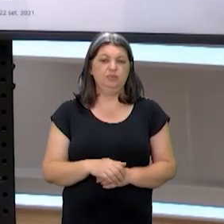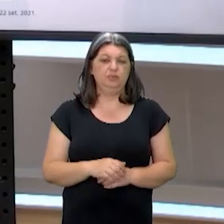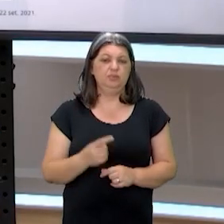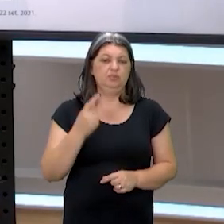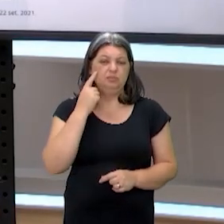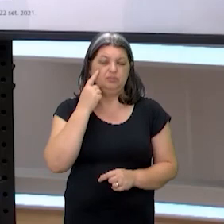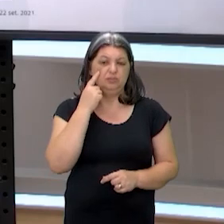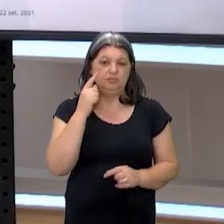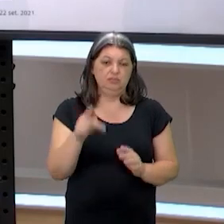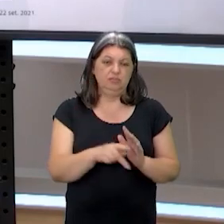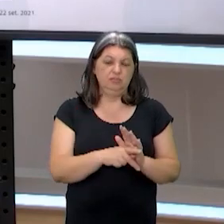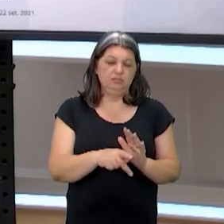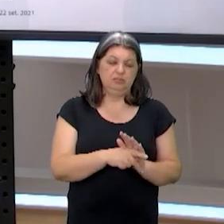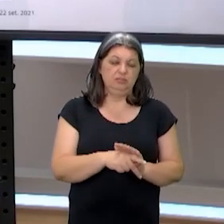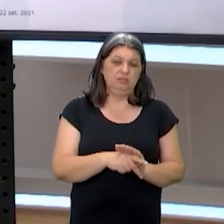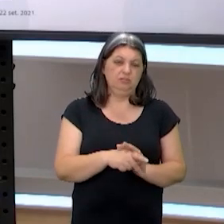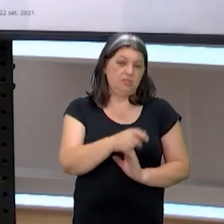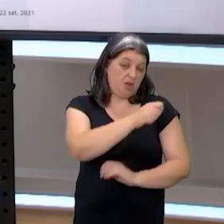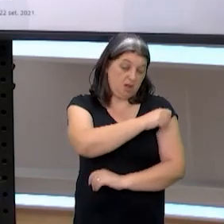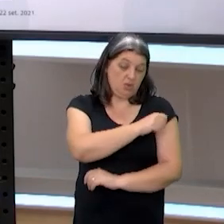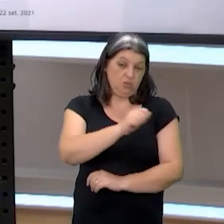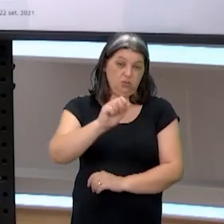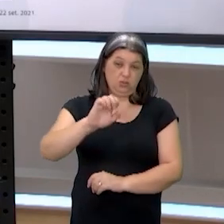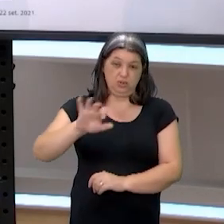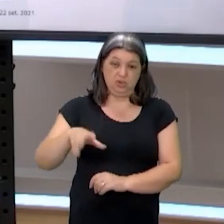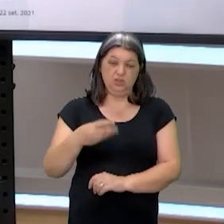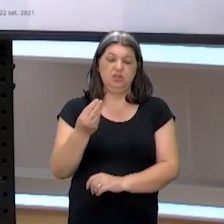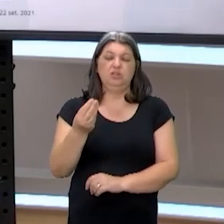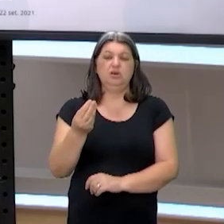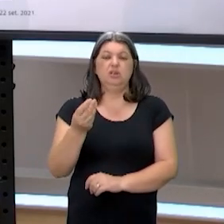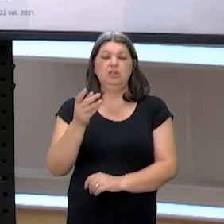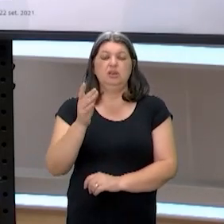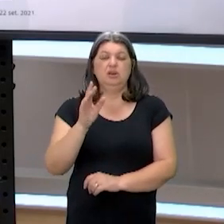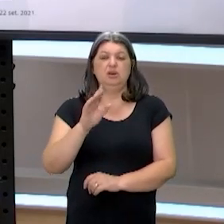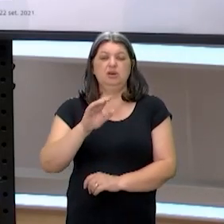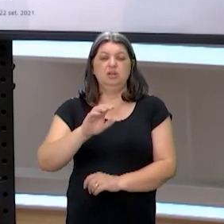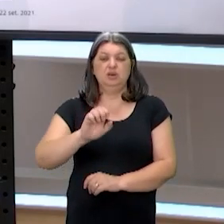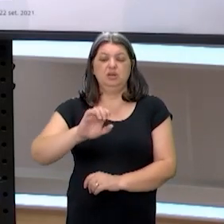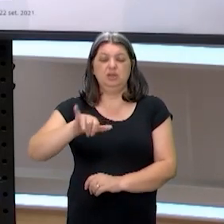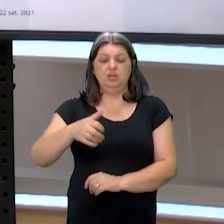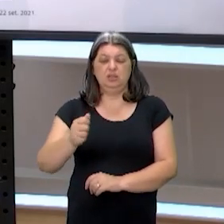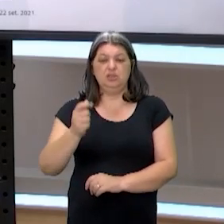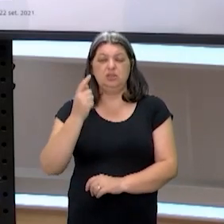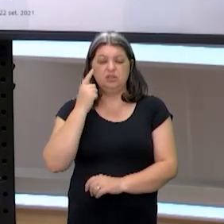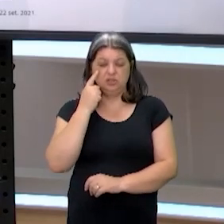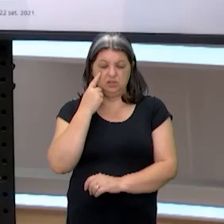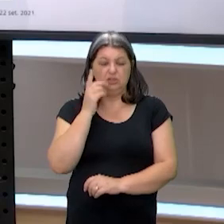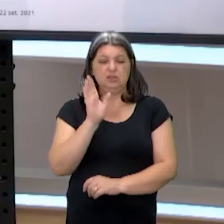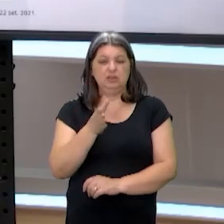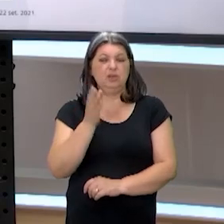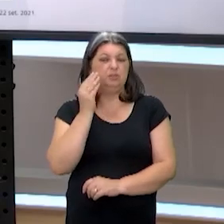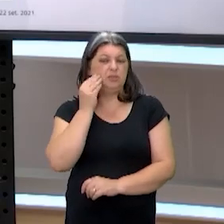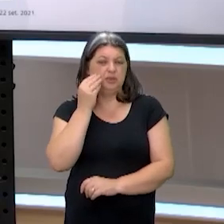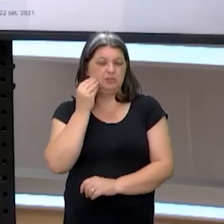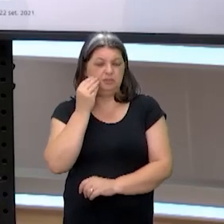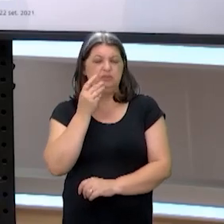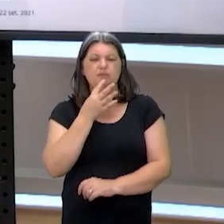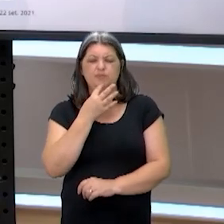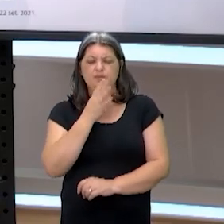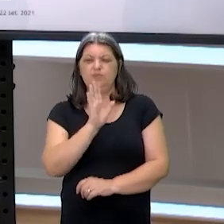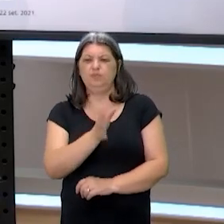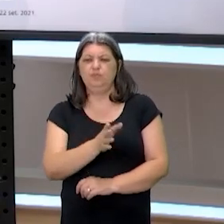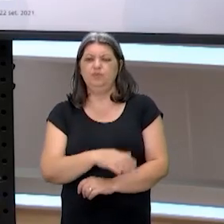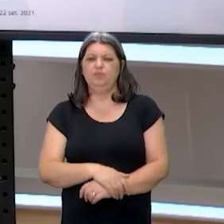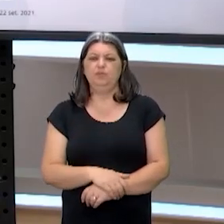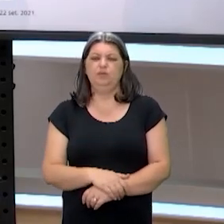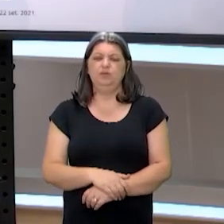EJA sabe na prática, sabe na experiência própria o que a gente também está falando aqui. A partir do